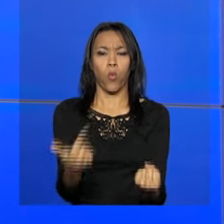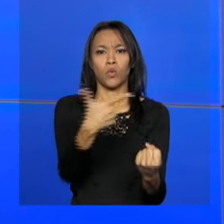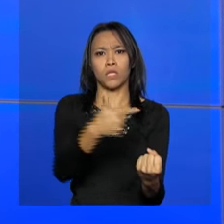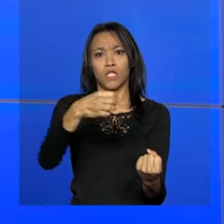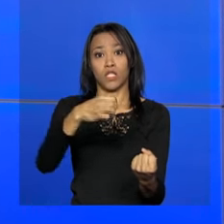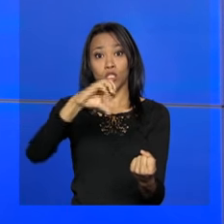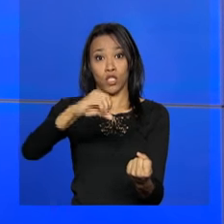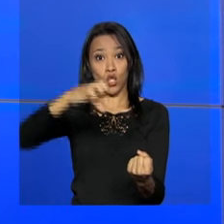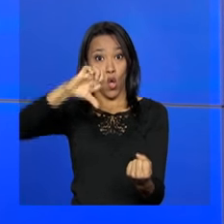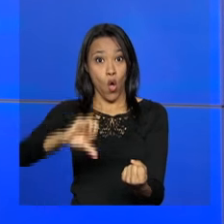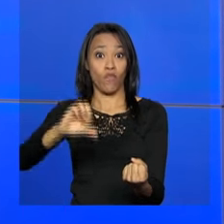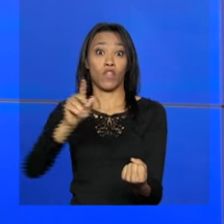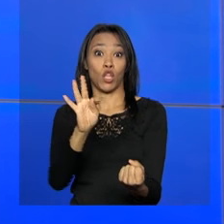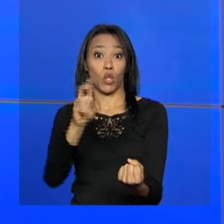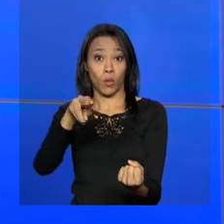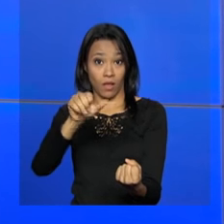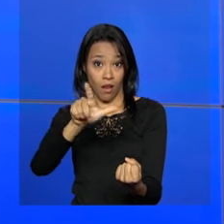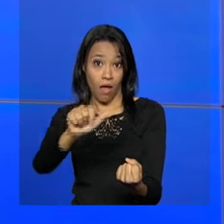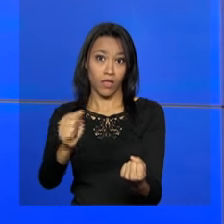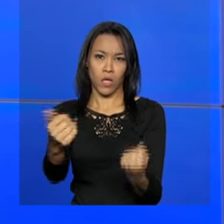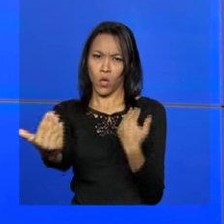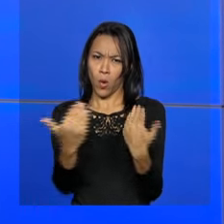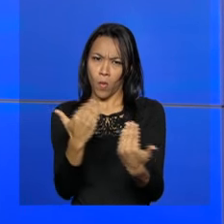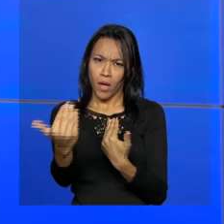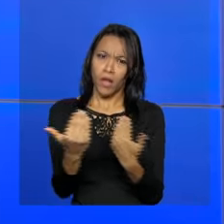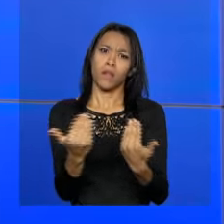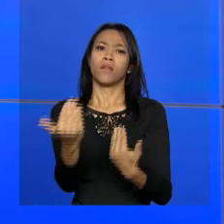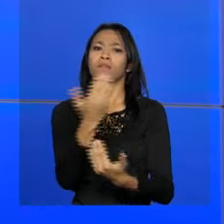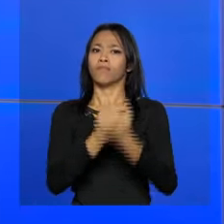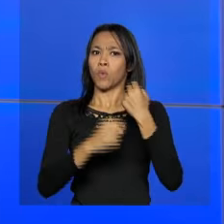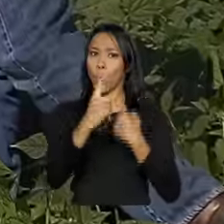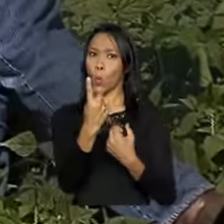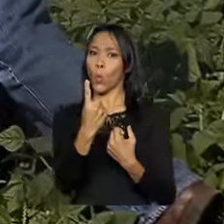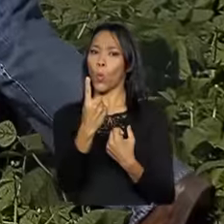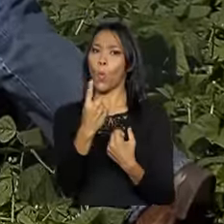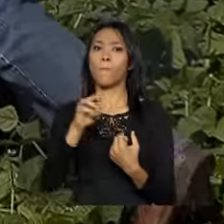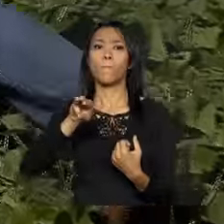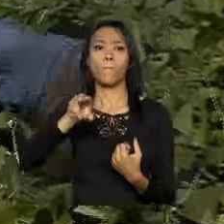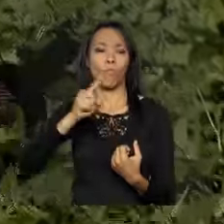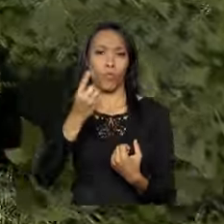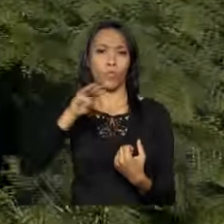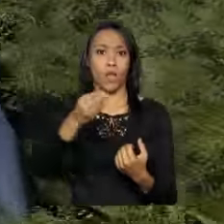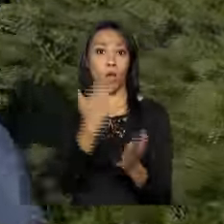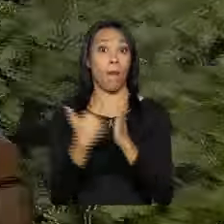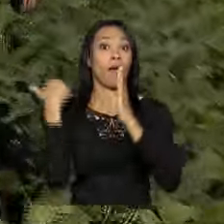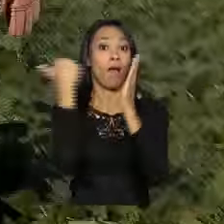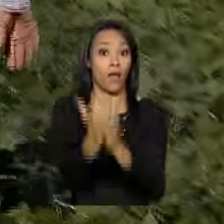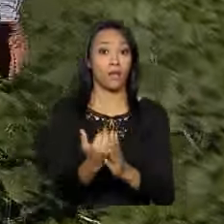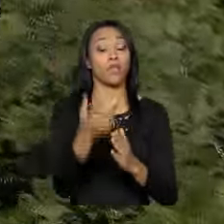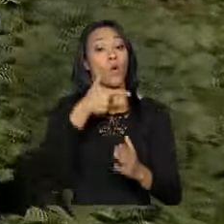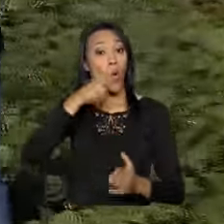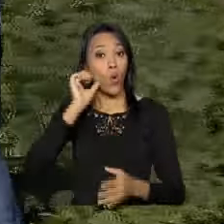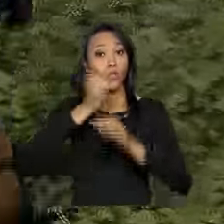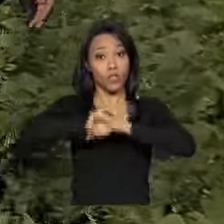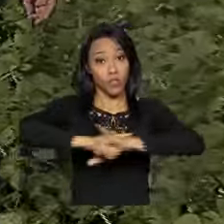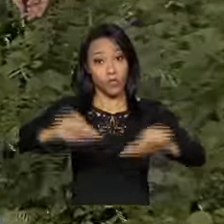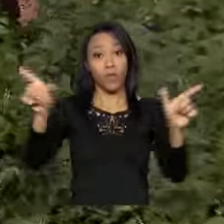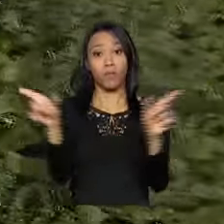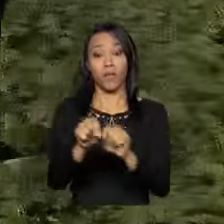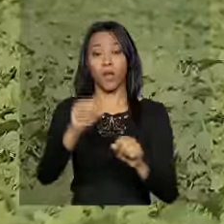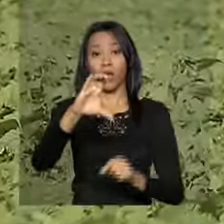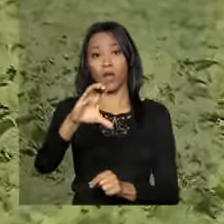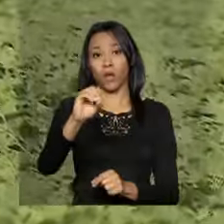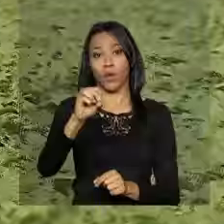de mais de 1 milhão de toneladas em relação à safra anterior. O levantamento divulgado ontem pela Companhia Nacional de